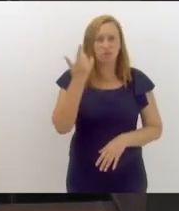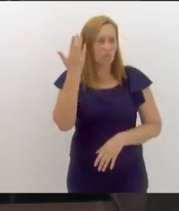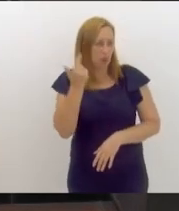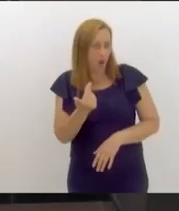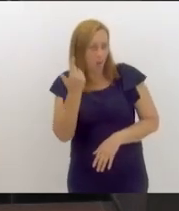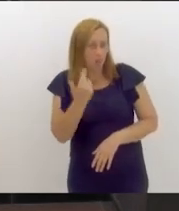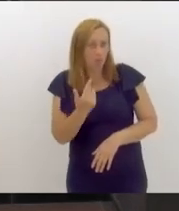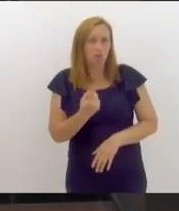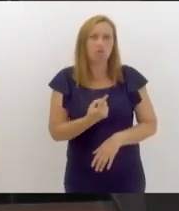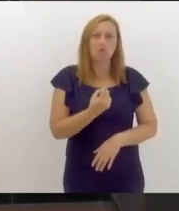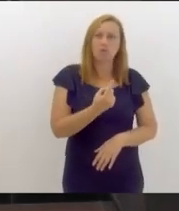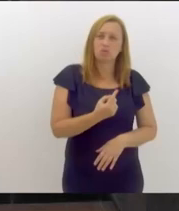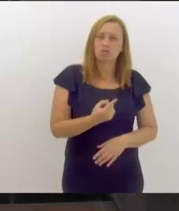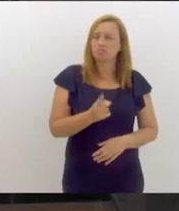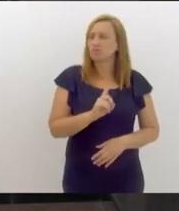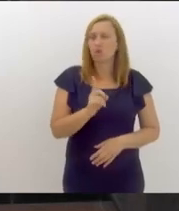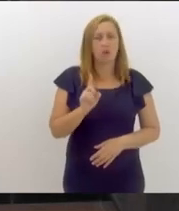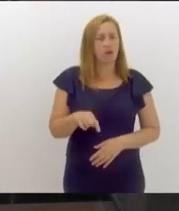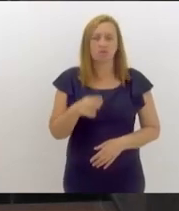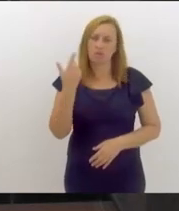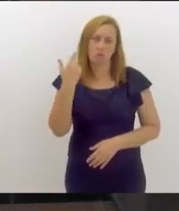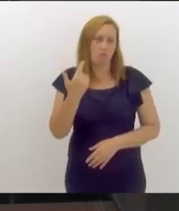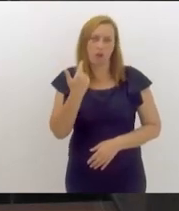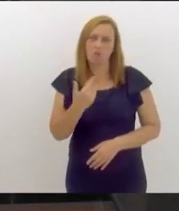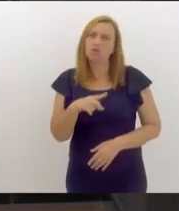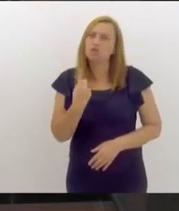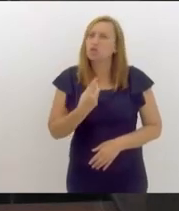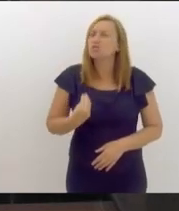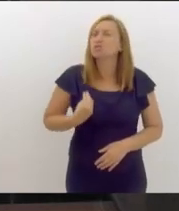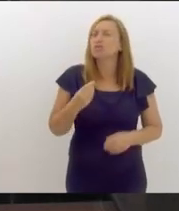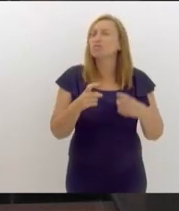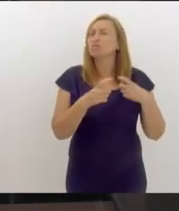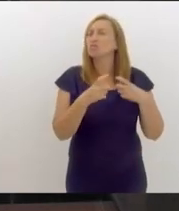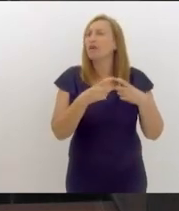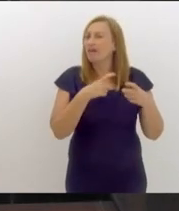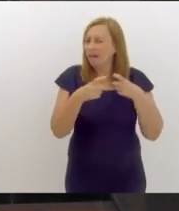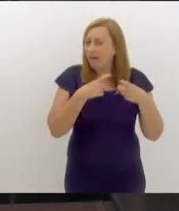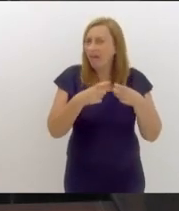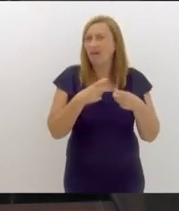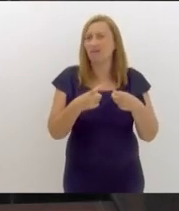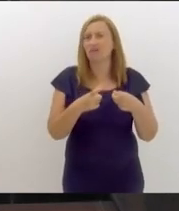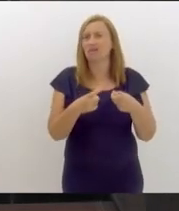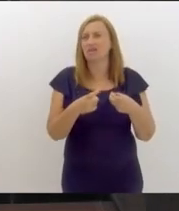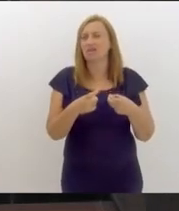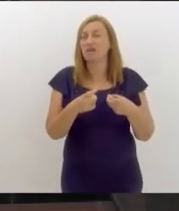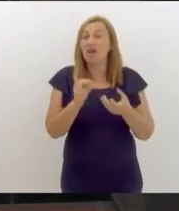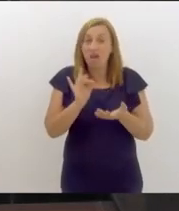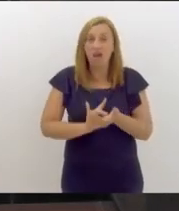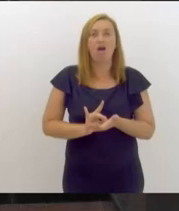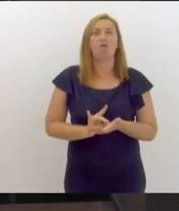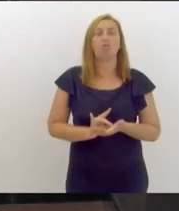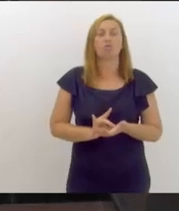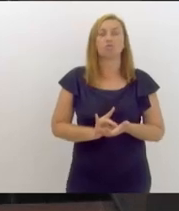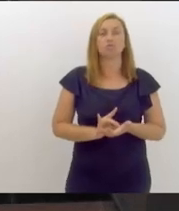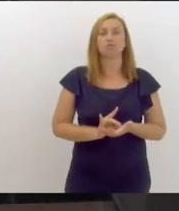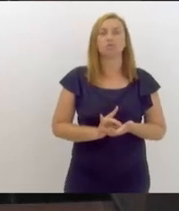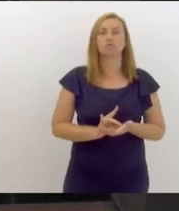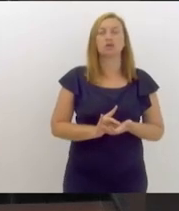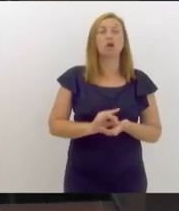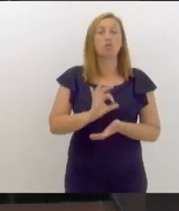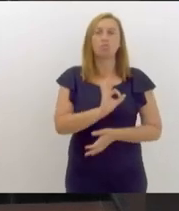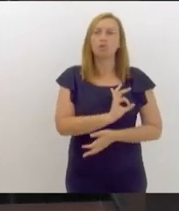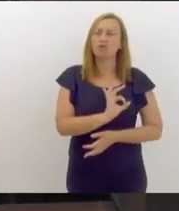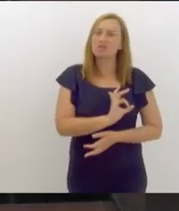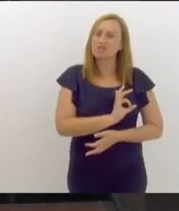normal mas não é normal nós vivemos uma guerra uma guerra real onde nós